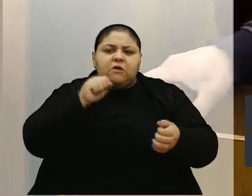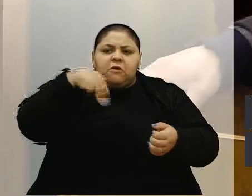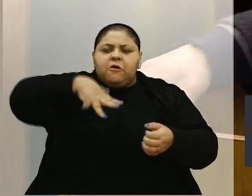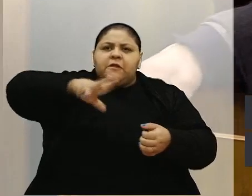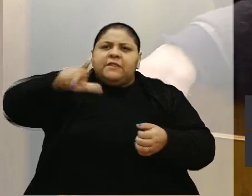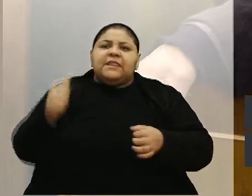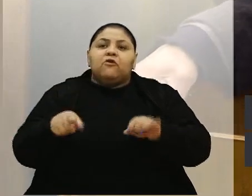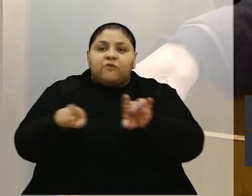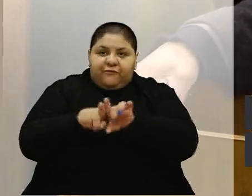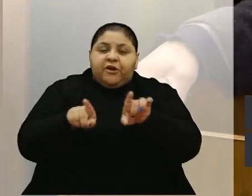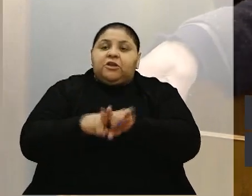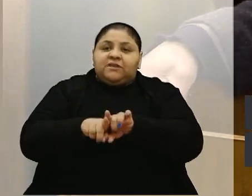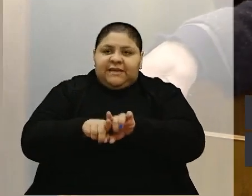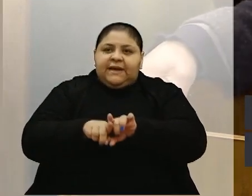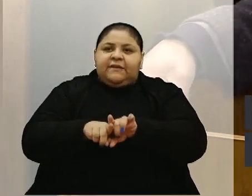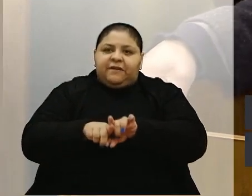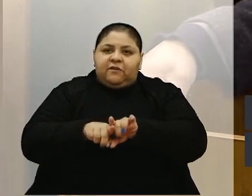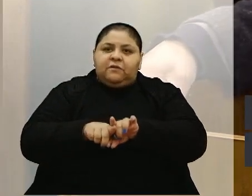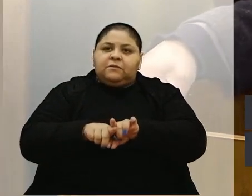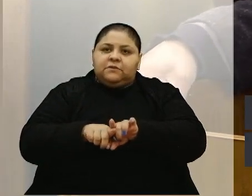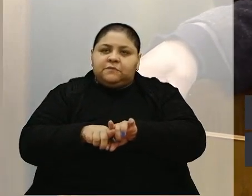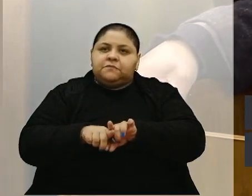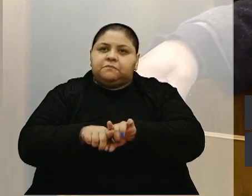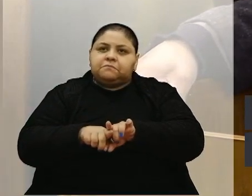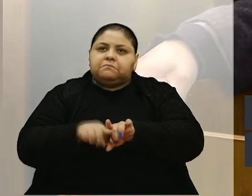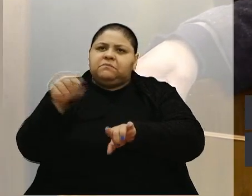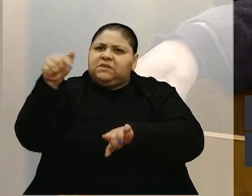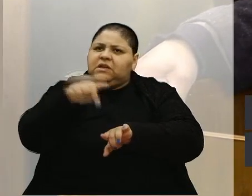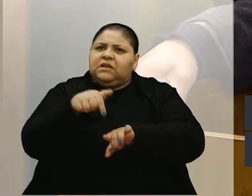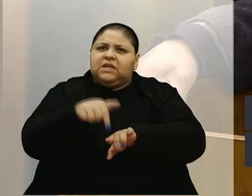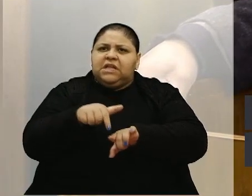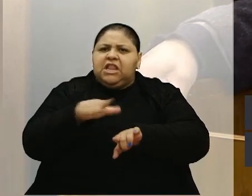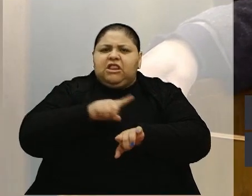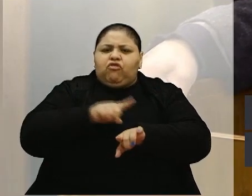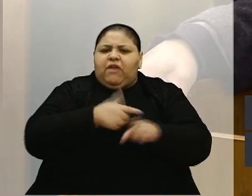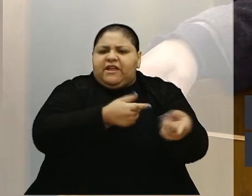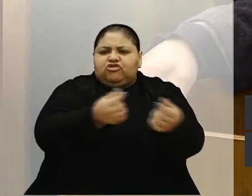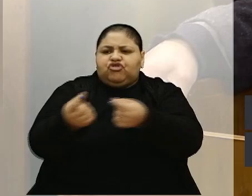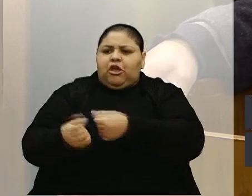Talvez não haveria tanto choro nos seus discursos dizendo que não há dinheiro. Me desculpa.